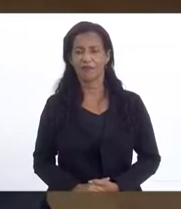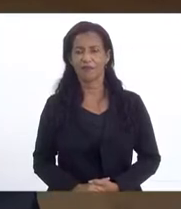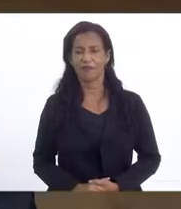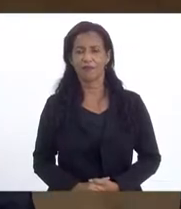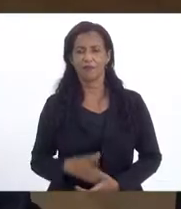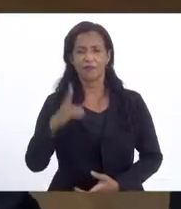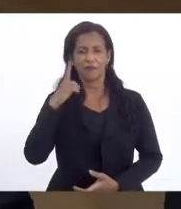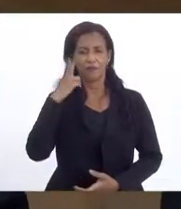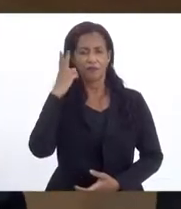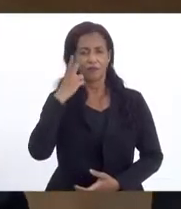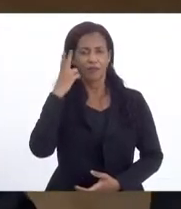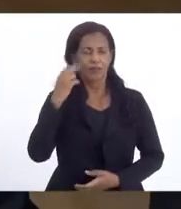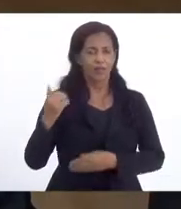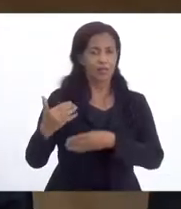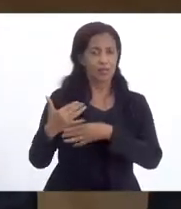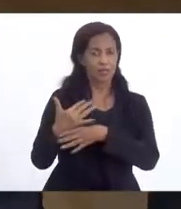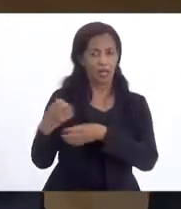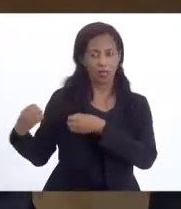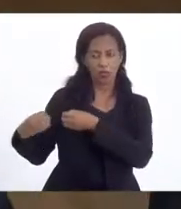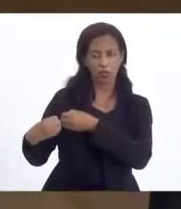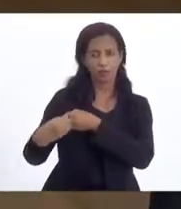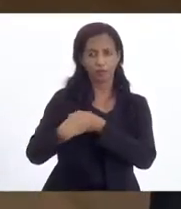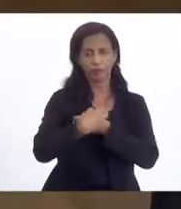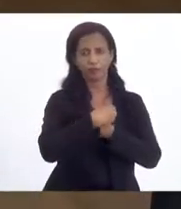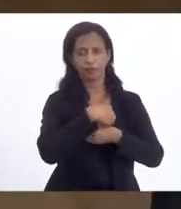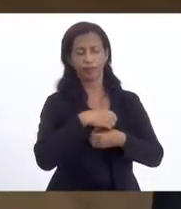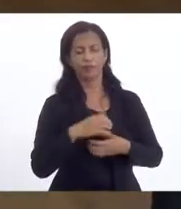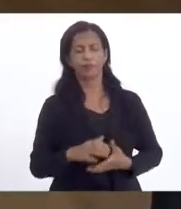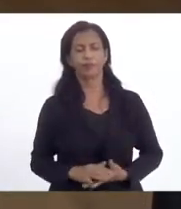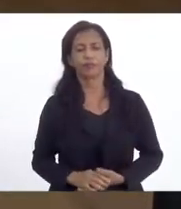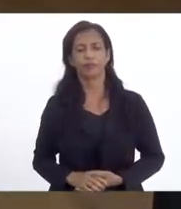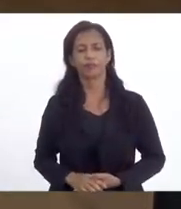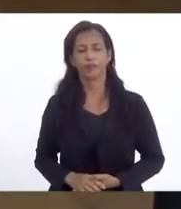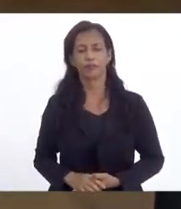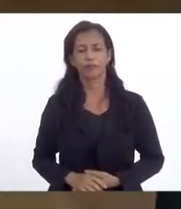dos vereadores das cidades vizinhas.